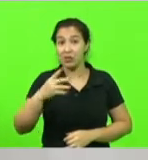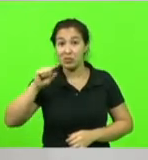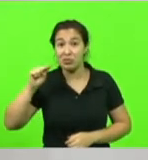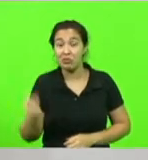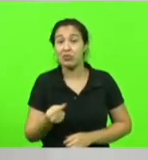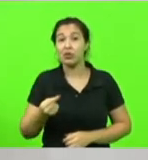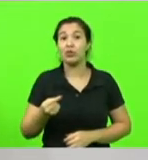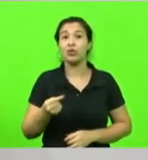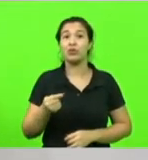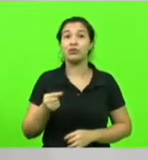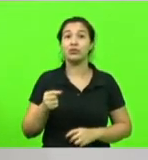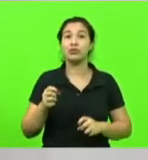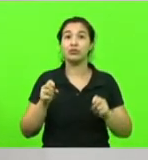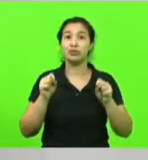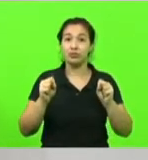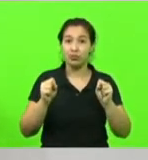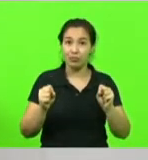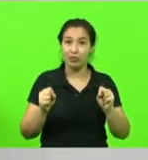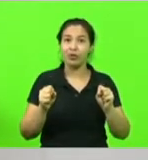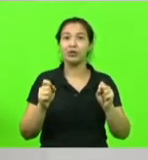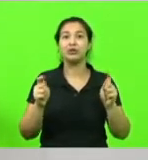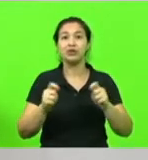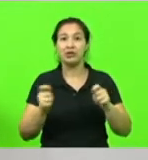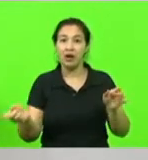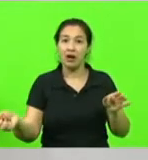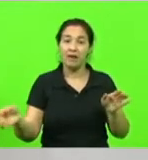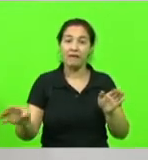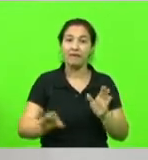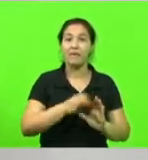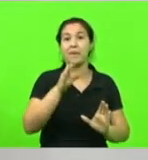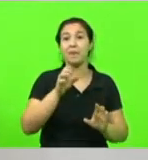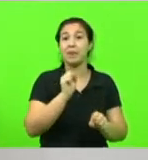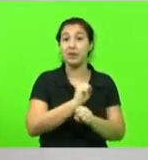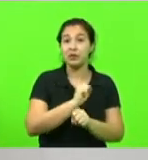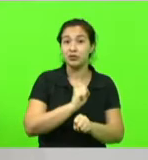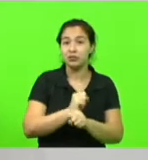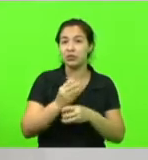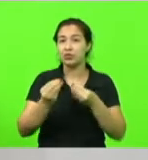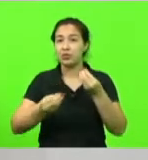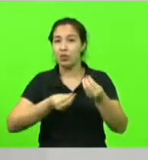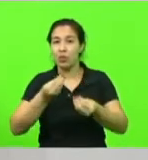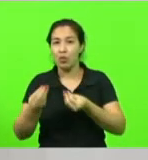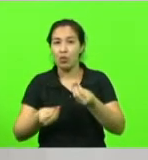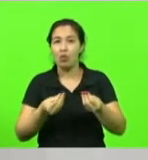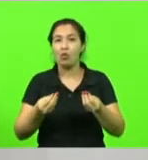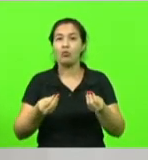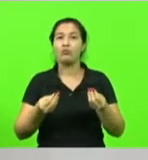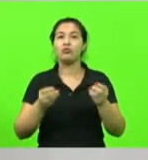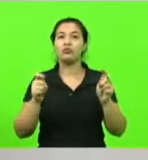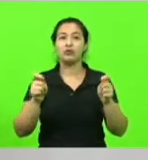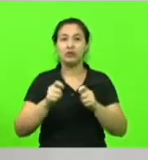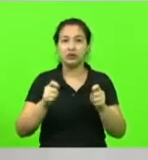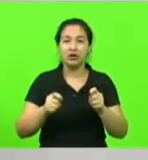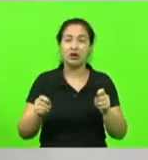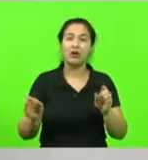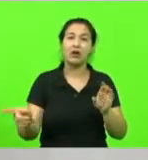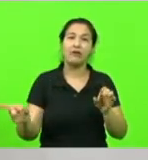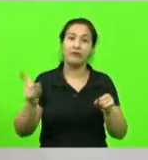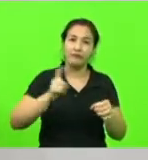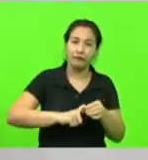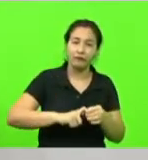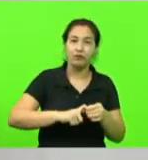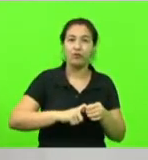nas contas públicas do Estado, aguardando o desembaraço para, aí sim, retornarem ao